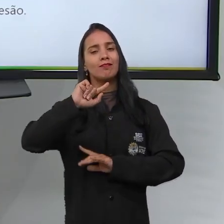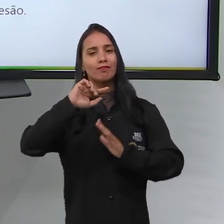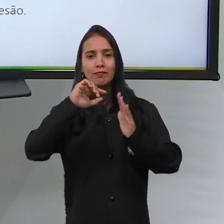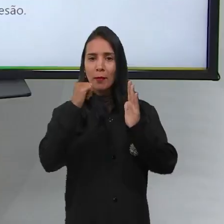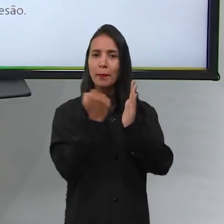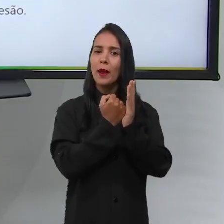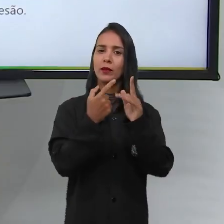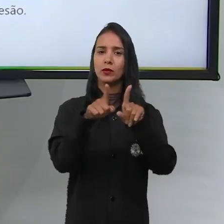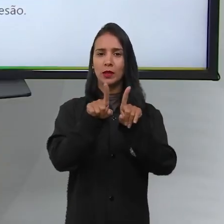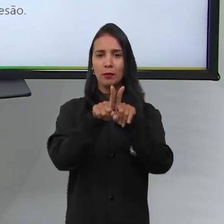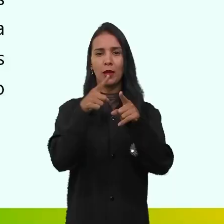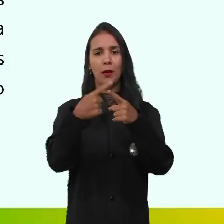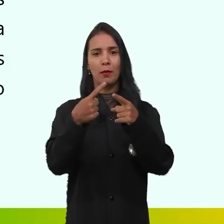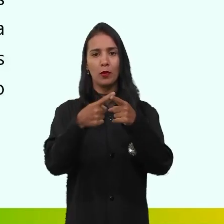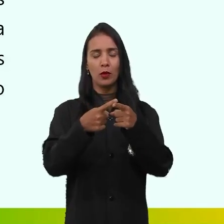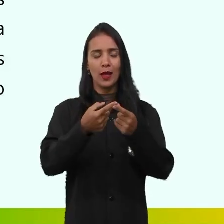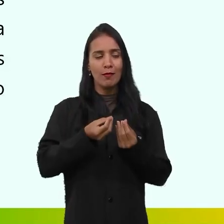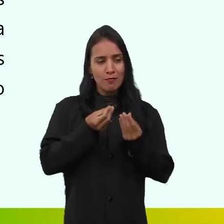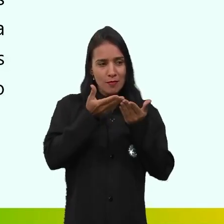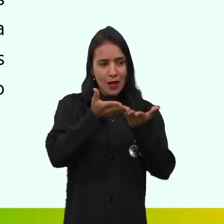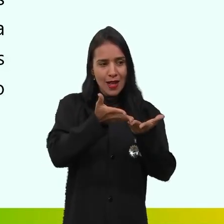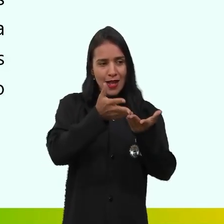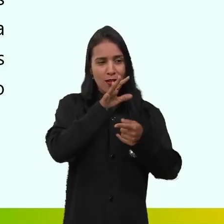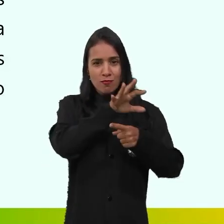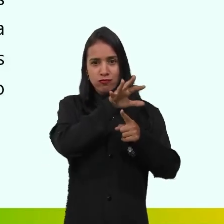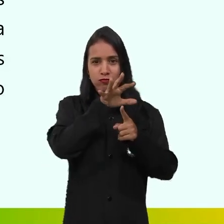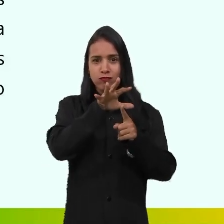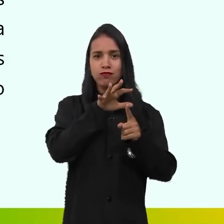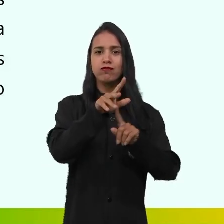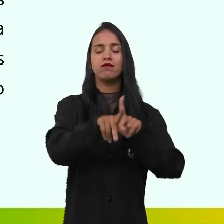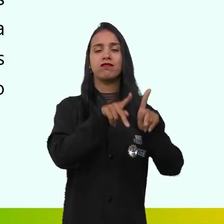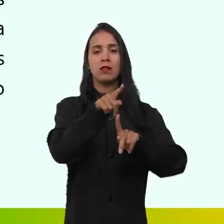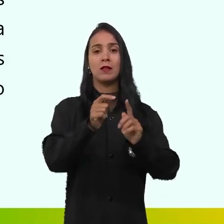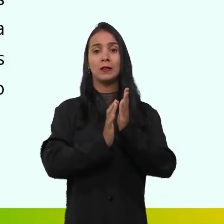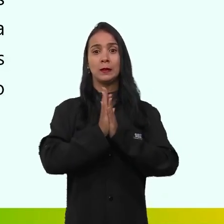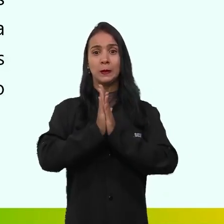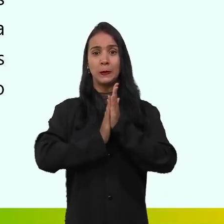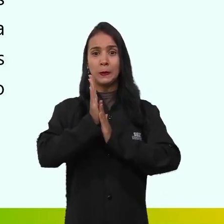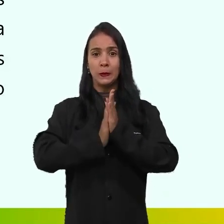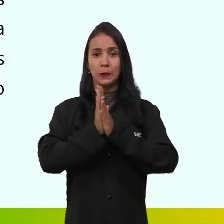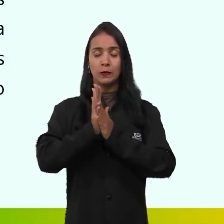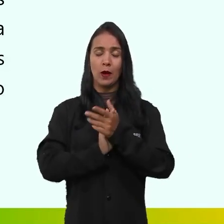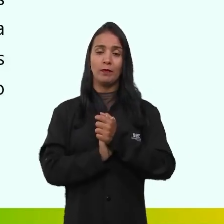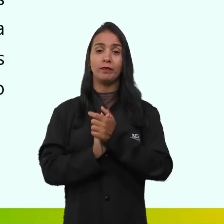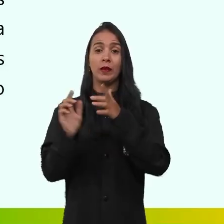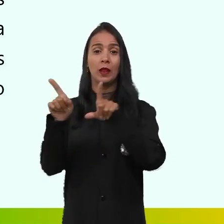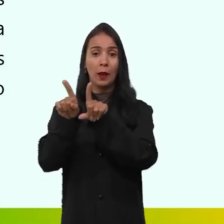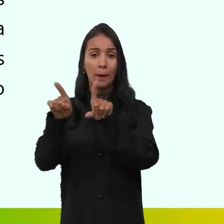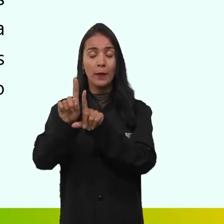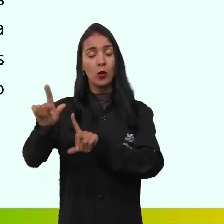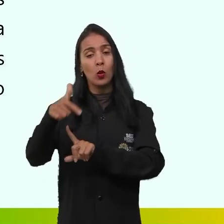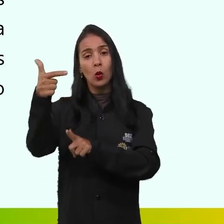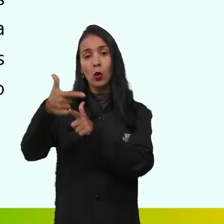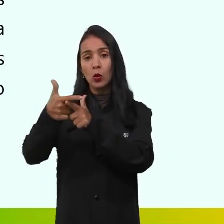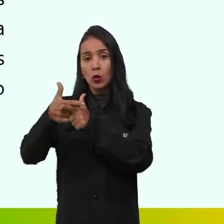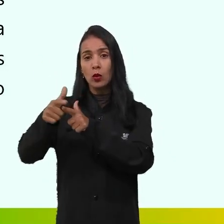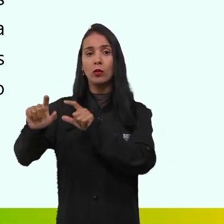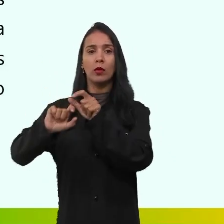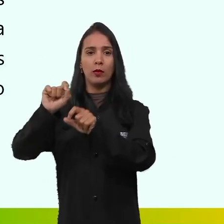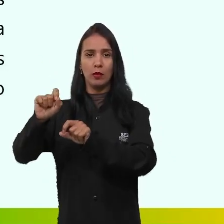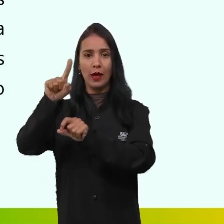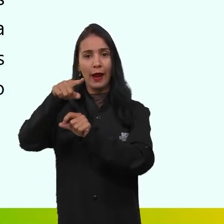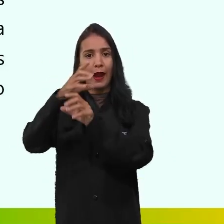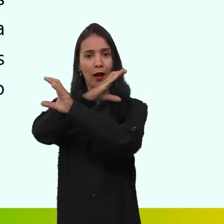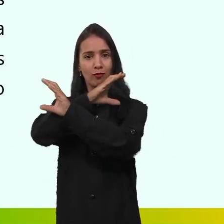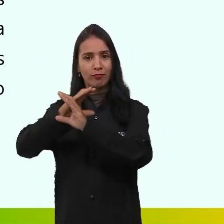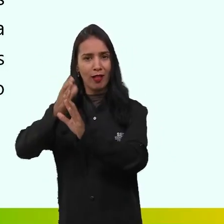a ansiedade. O segundo que aparece para vocês aí é a questão da erosão da confiança institucional,